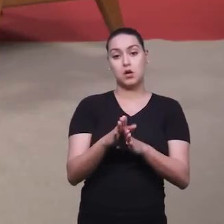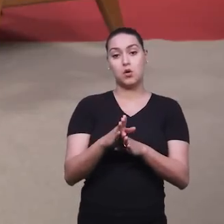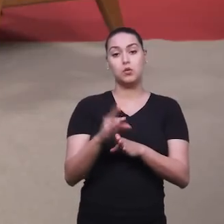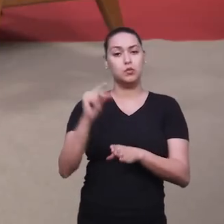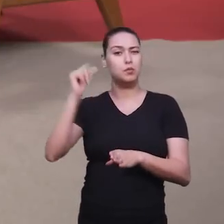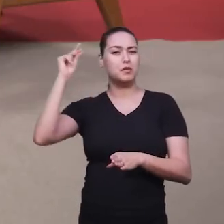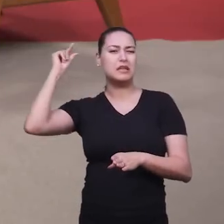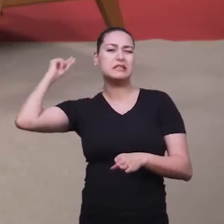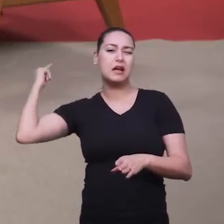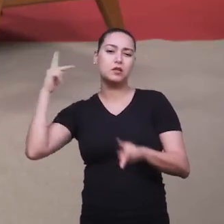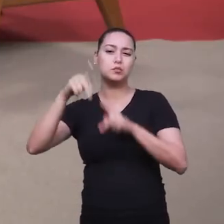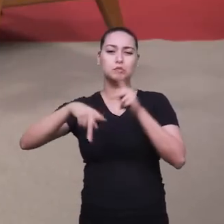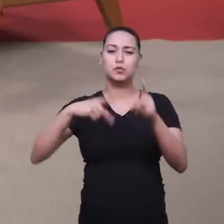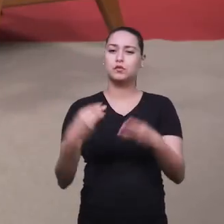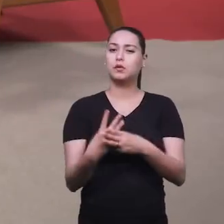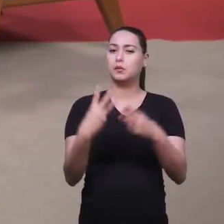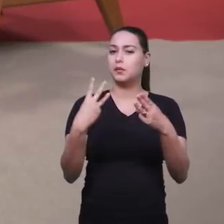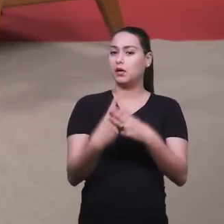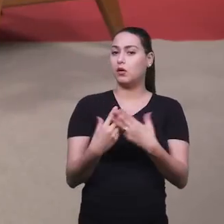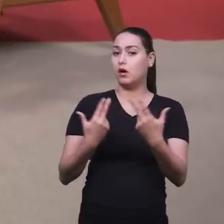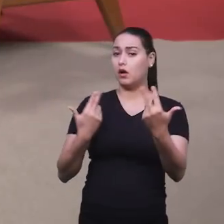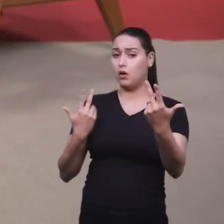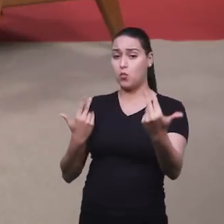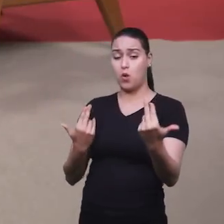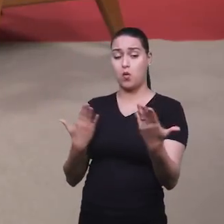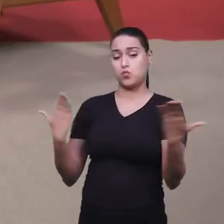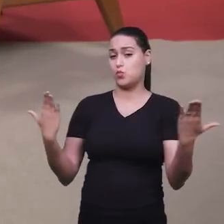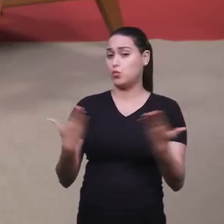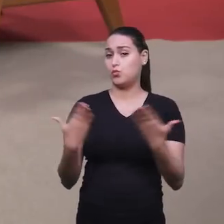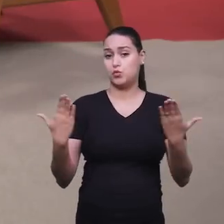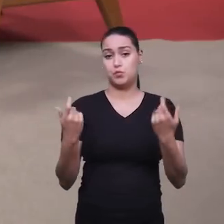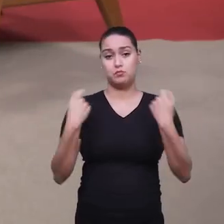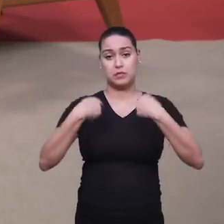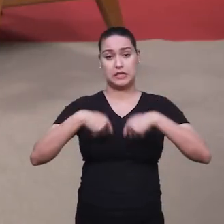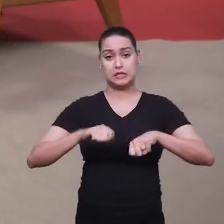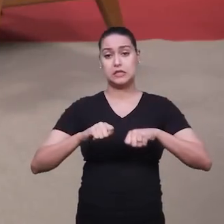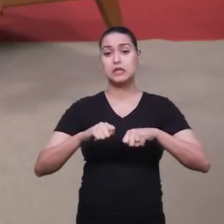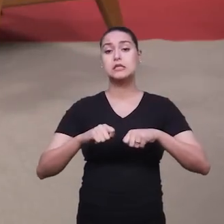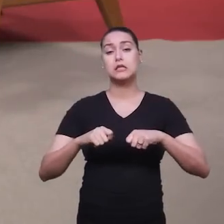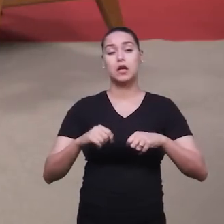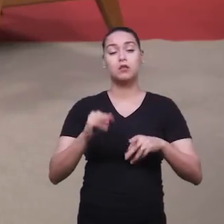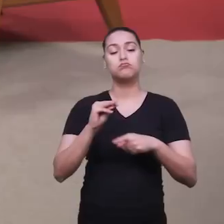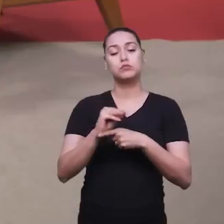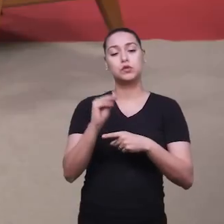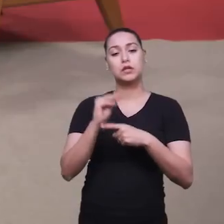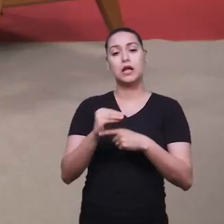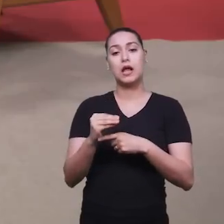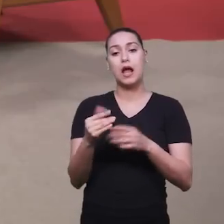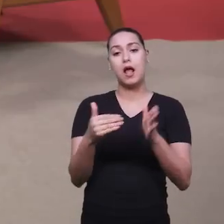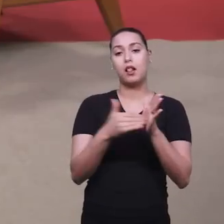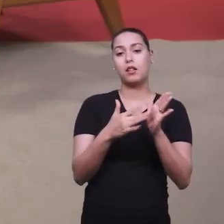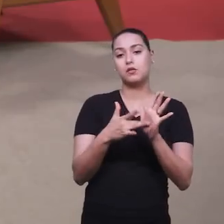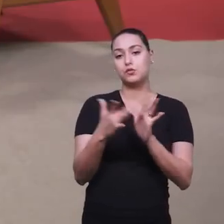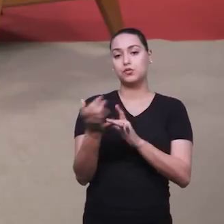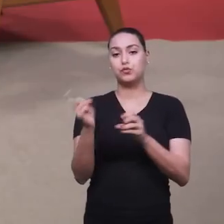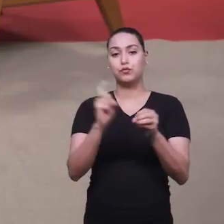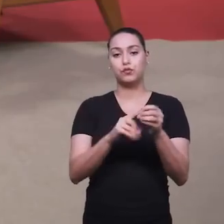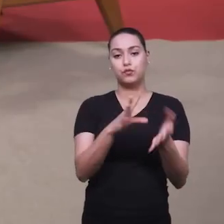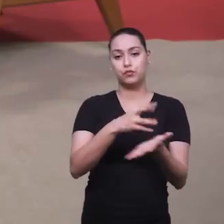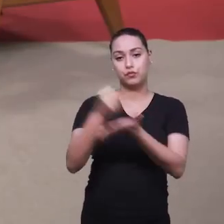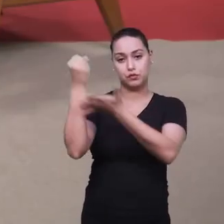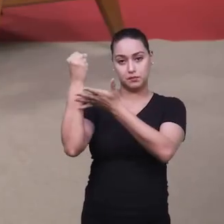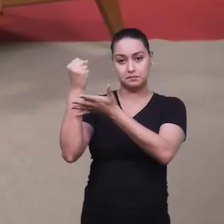profeticamente as mesmas que nós precisamos para completar o processo até a volta de Jesus.